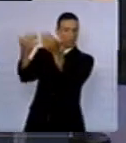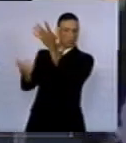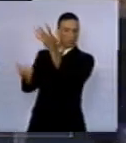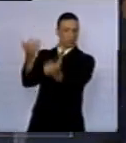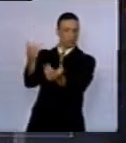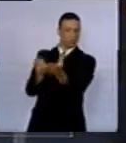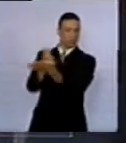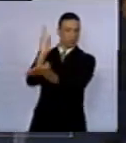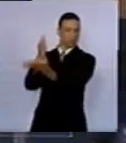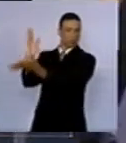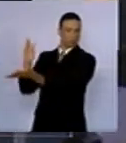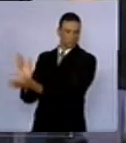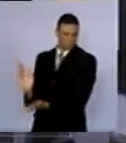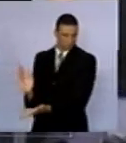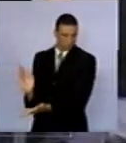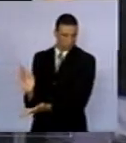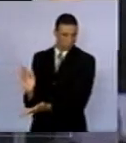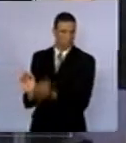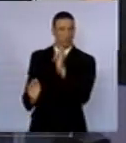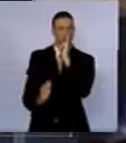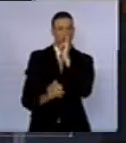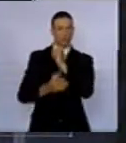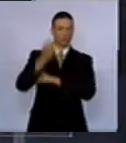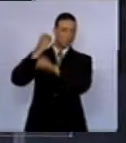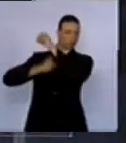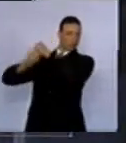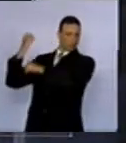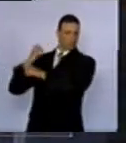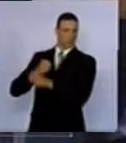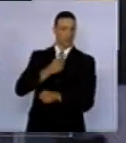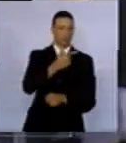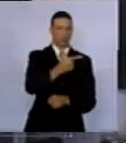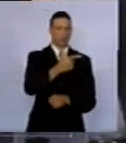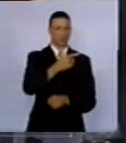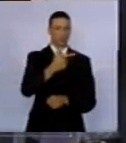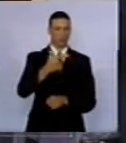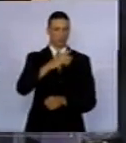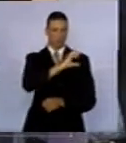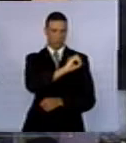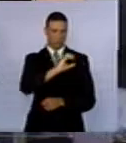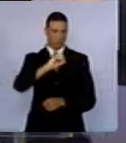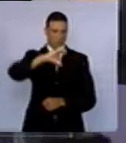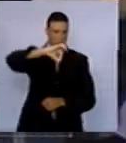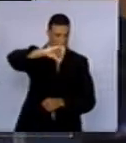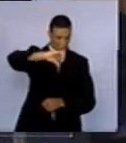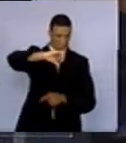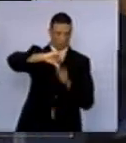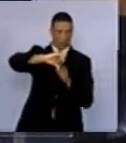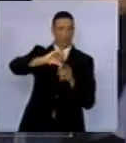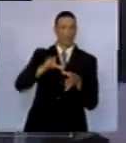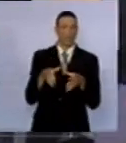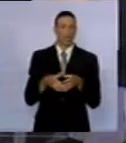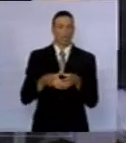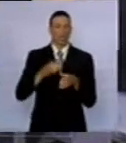Tanto não havia que, em 2009, segundo dados da Agência Nacional de Cinema, ANCINE,